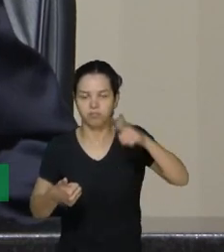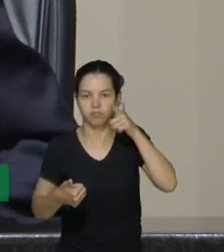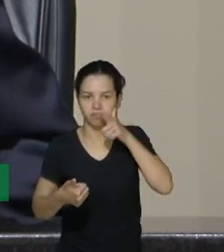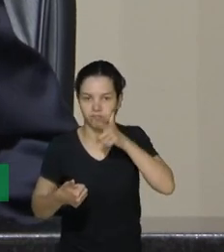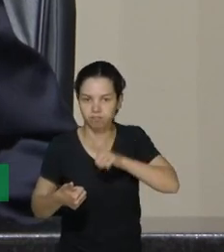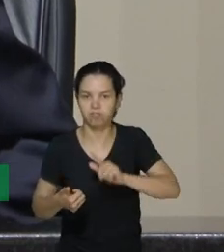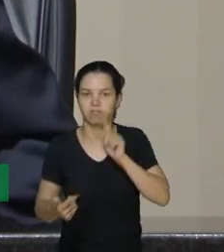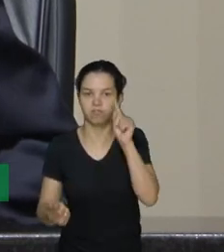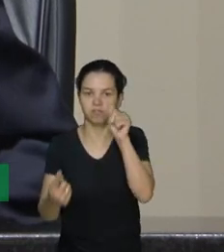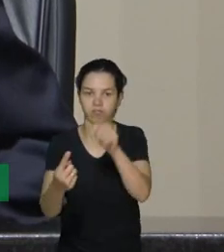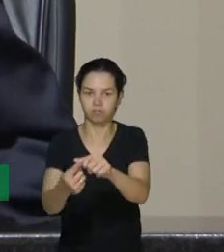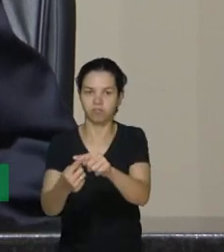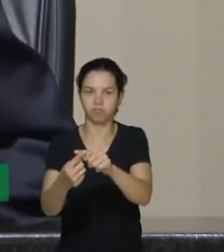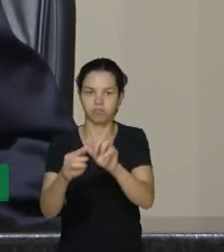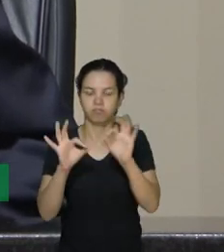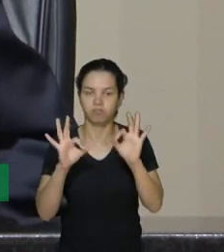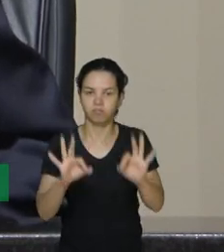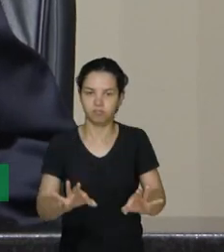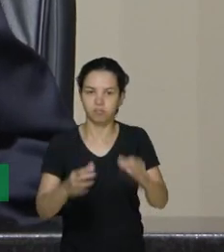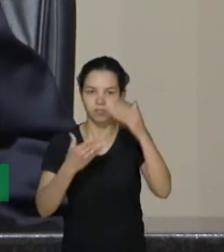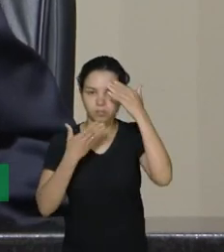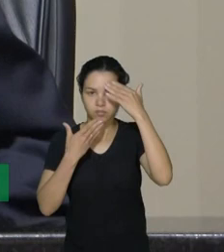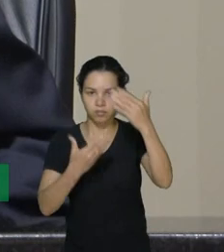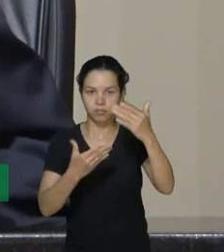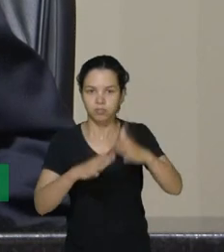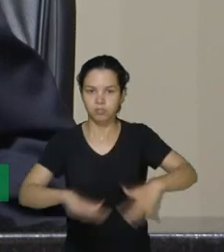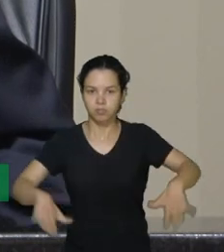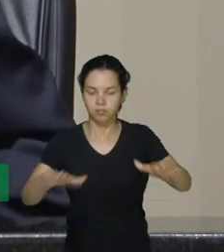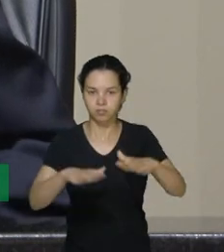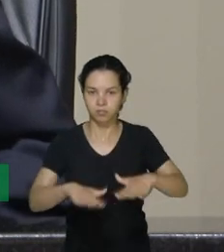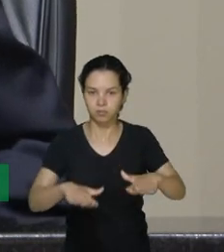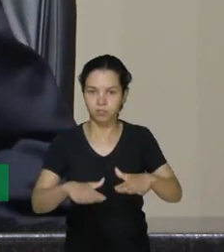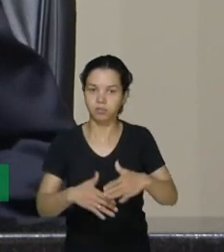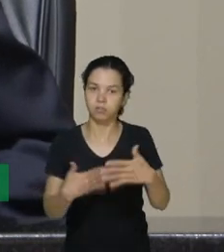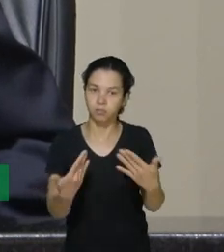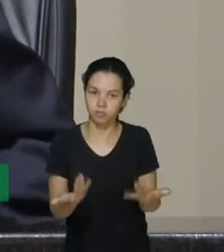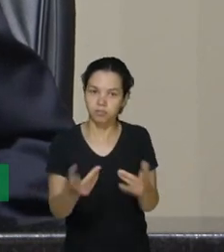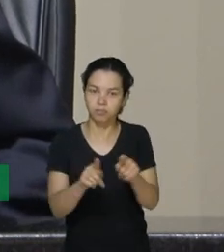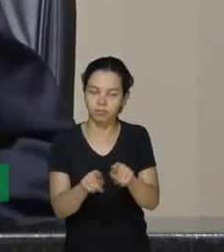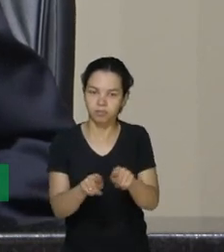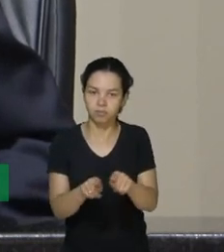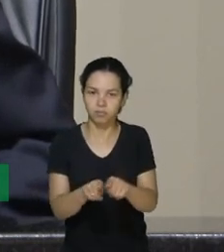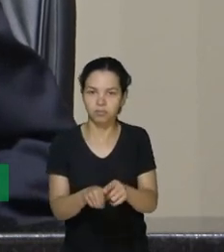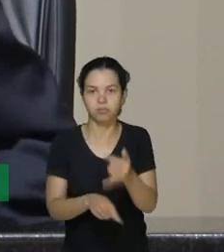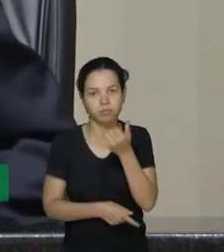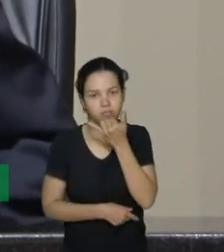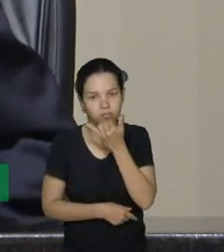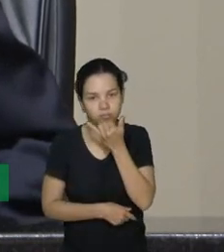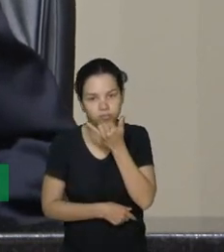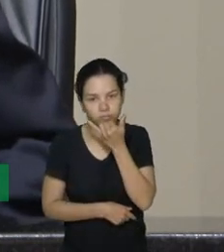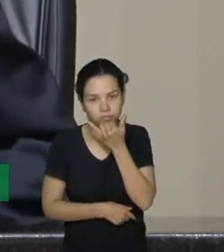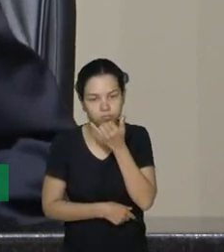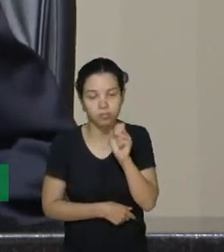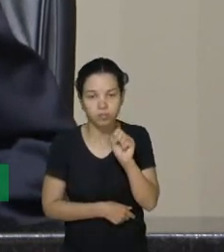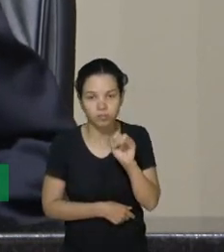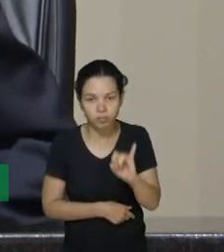nossos objetivos. Obrigado a todos e me perdoe se em algum momento